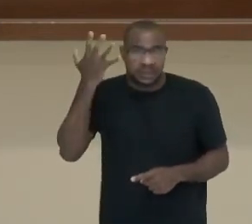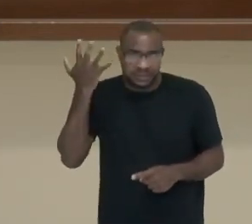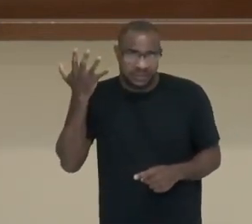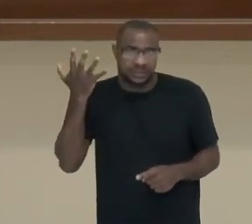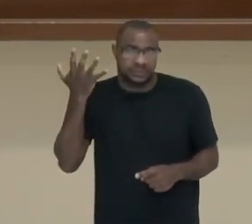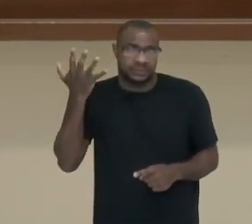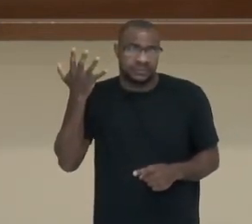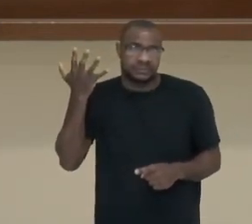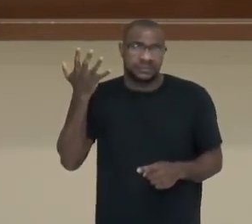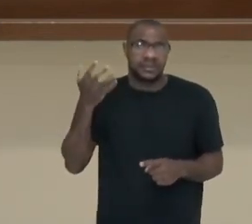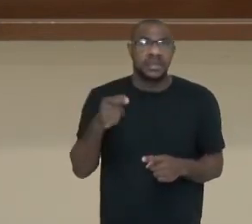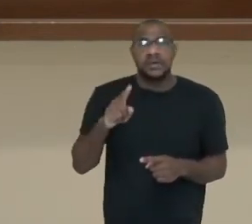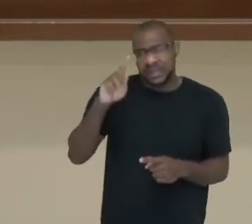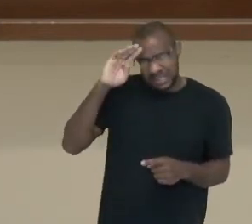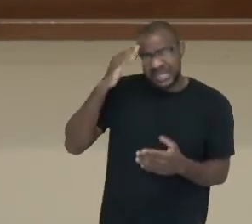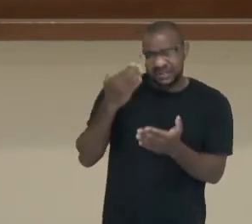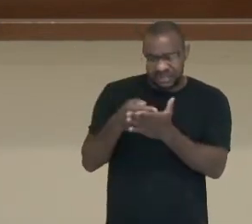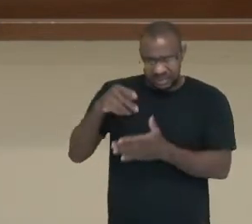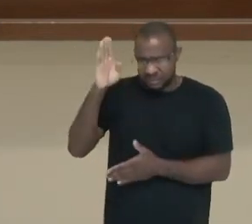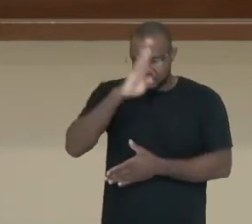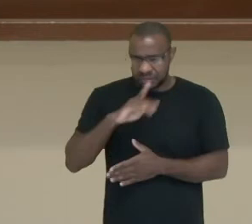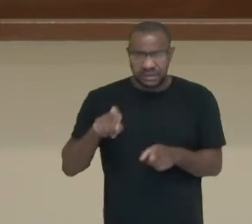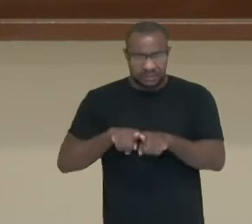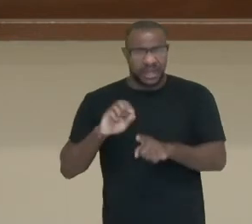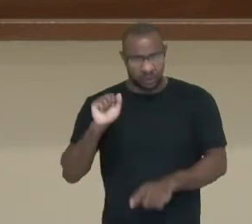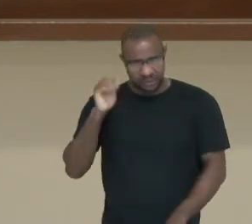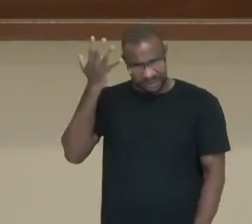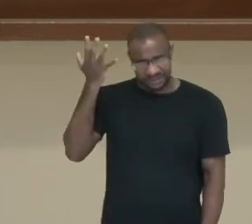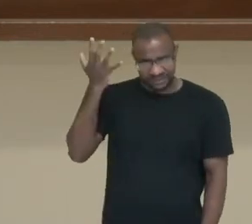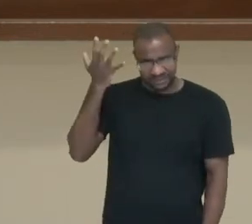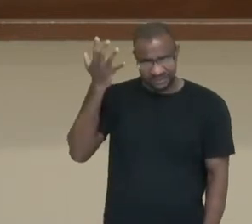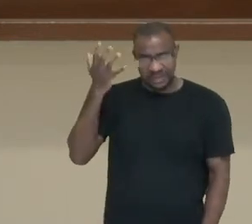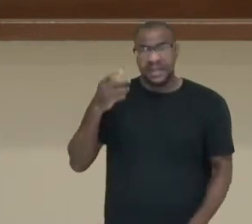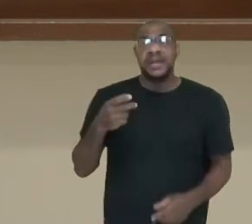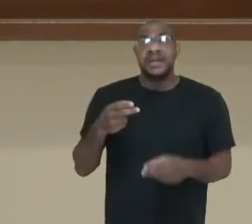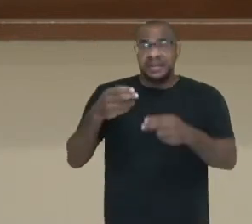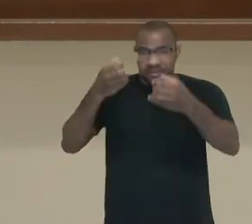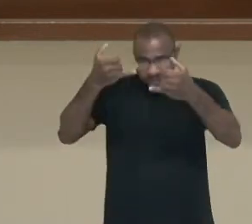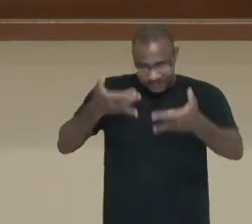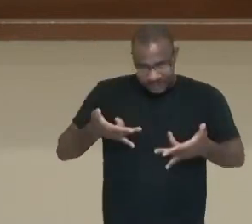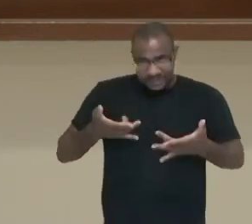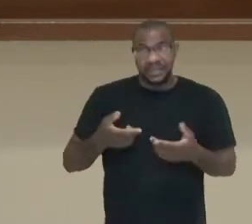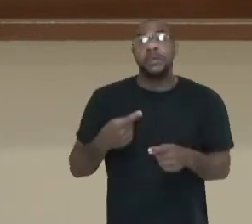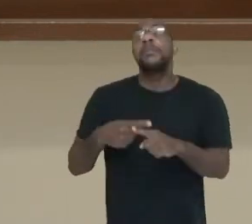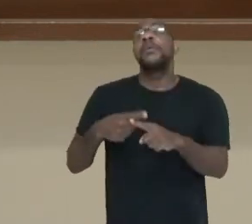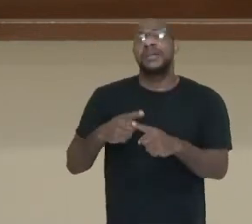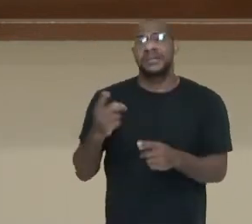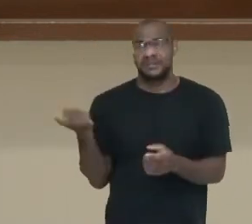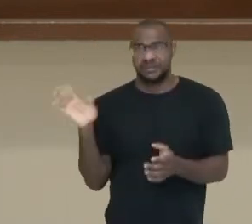e mais? Você acredita que no Brasil também acontece isso? Explica os motivos. Voltamos já já.